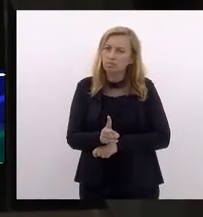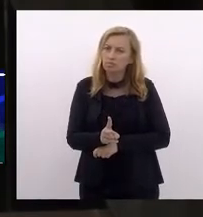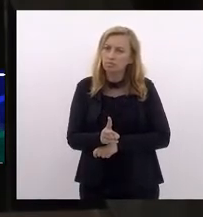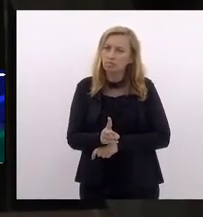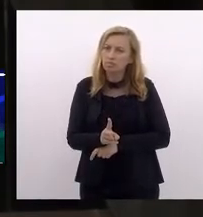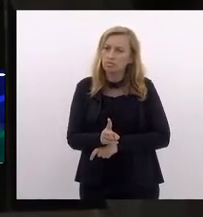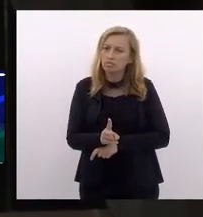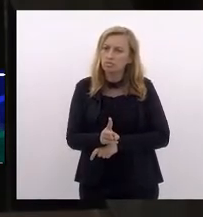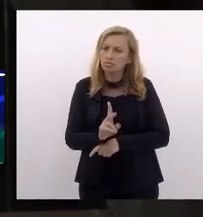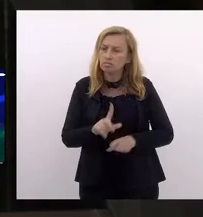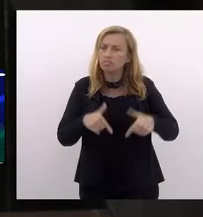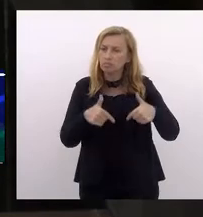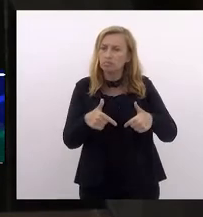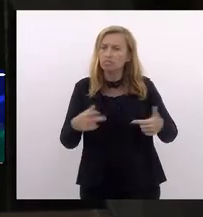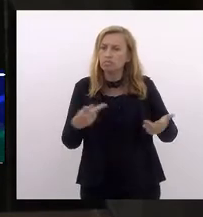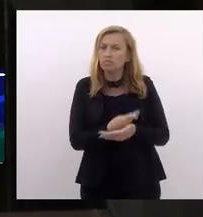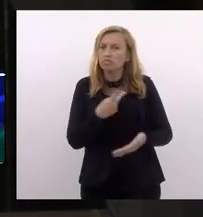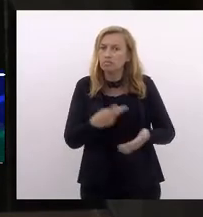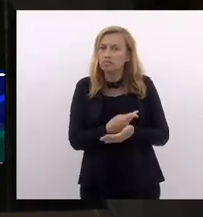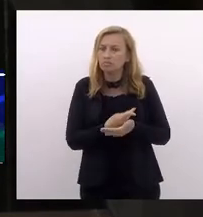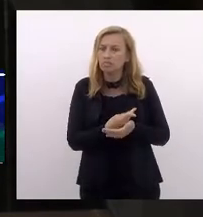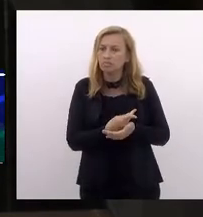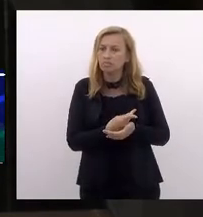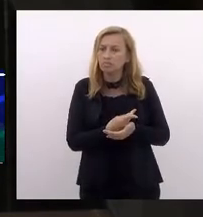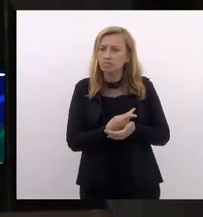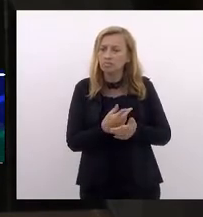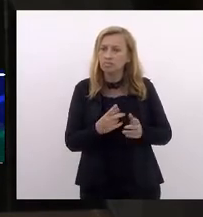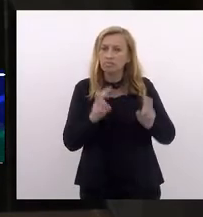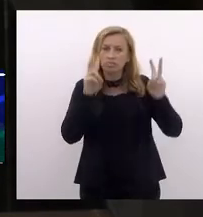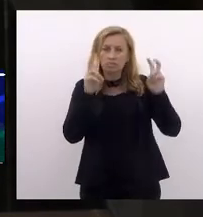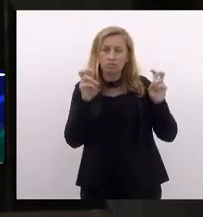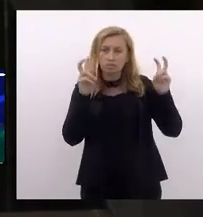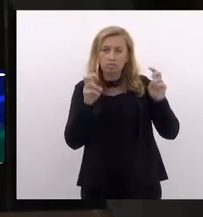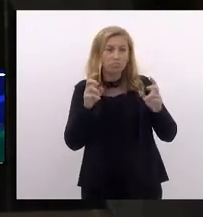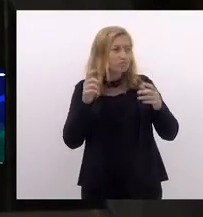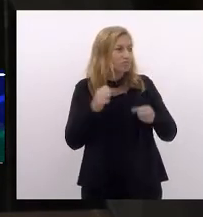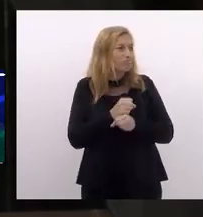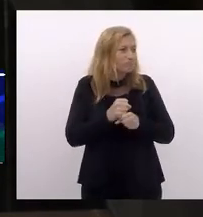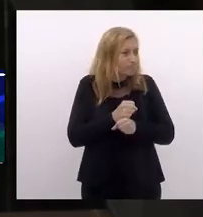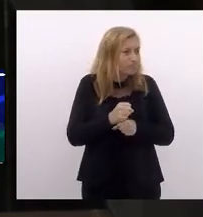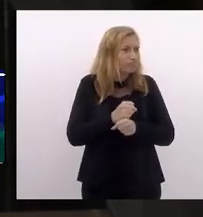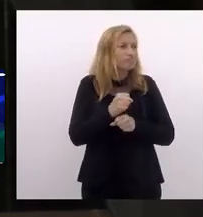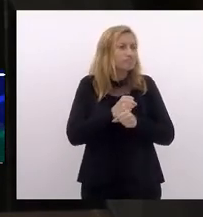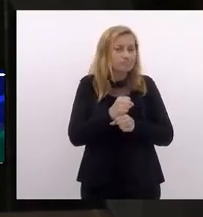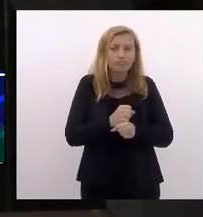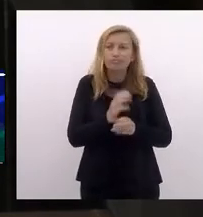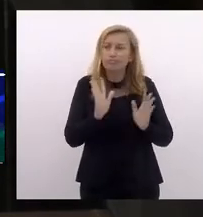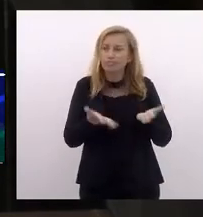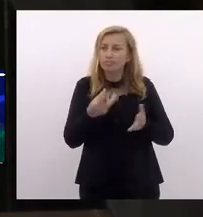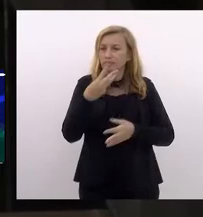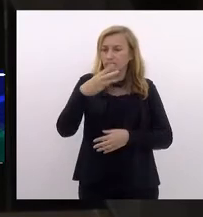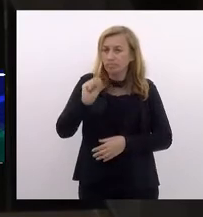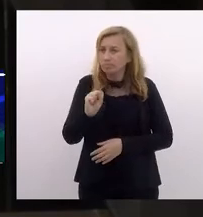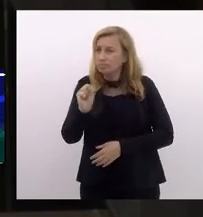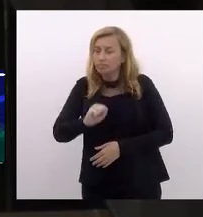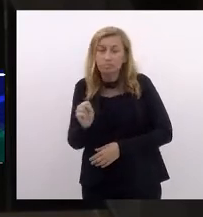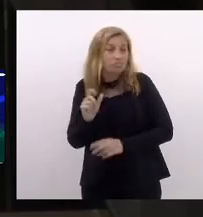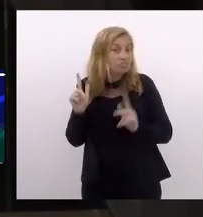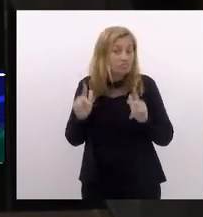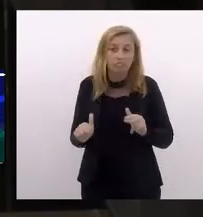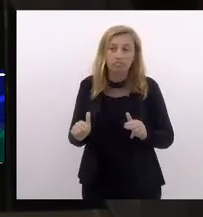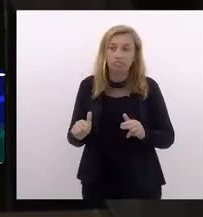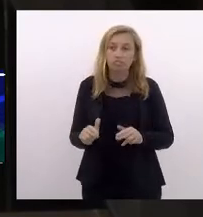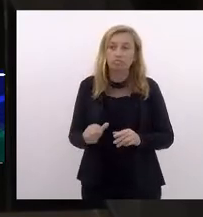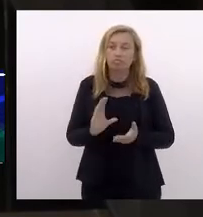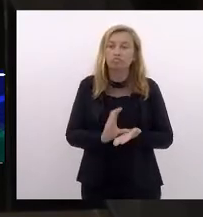e vezeiro dessas mesmas regularidades ano após ano esta começando agora em 30 segundos é igual ao